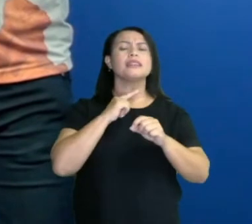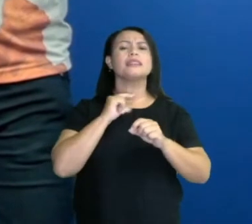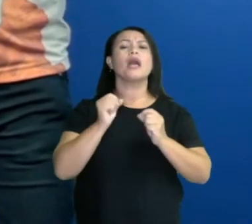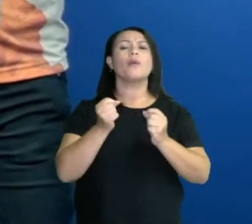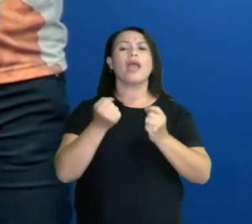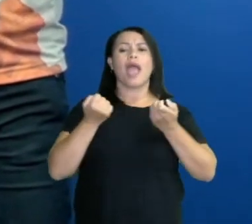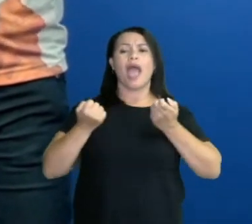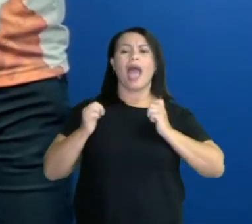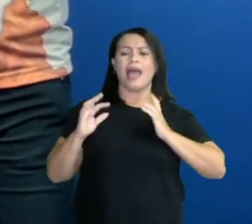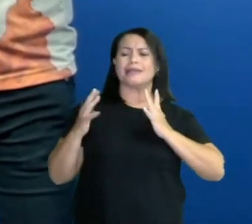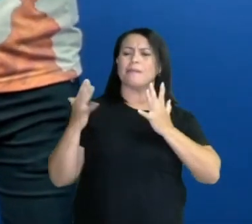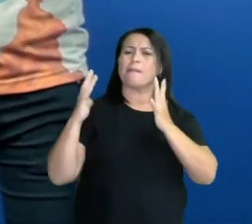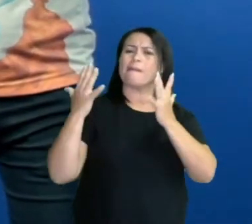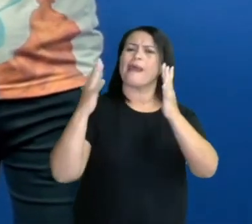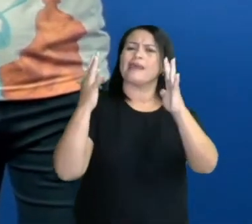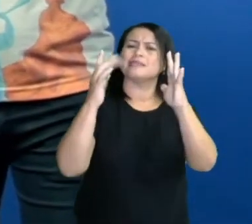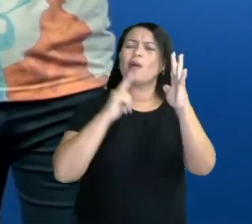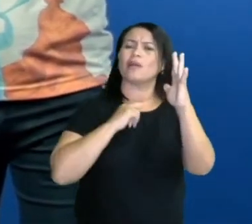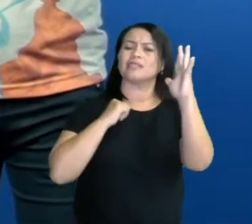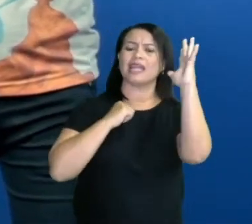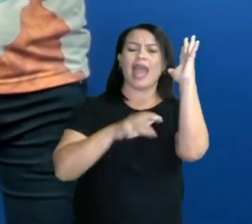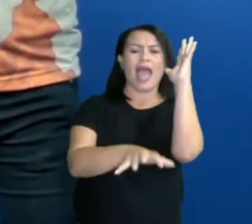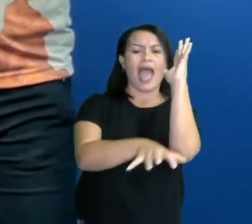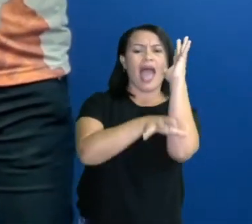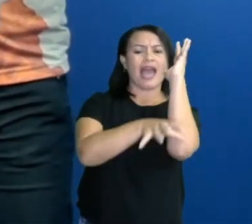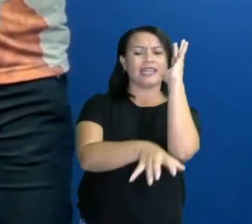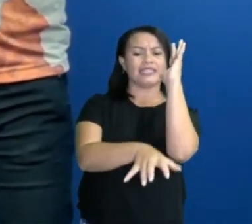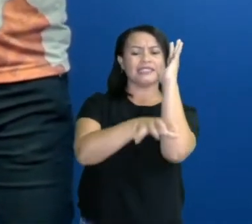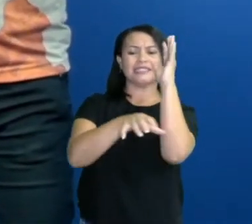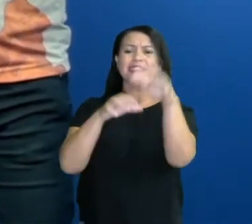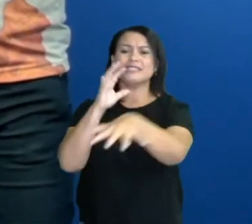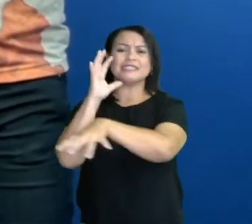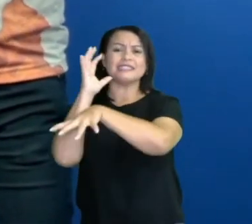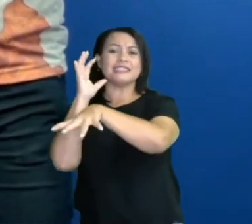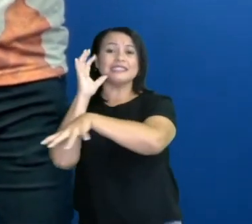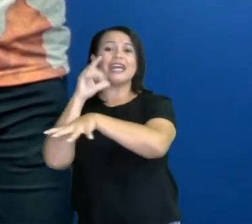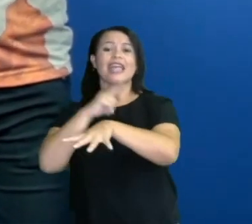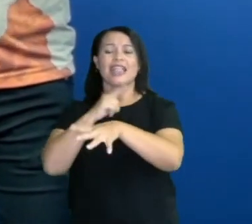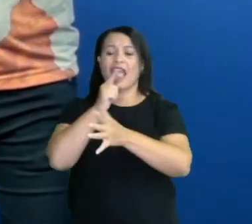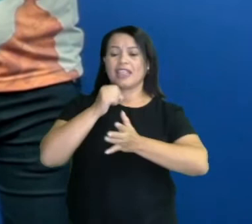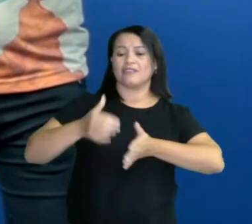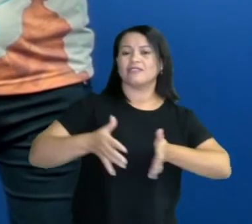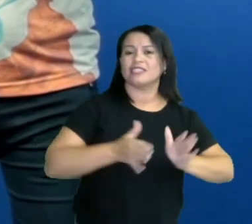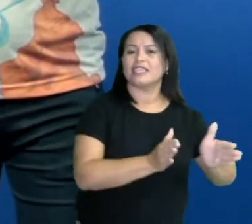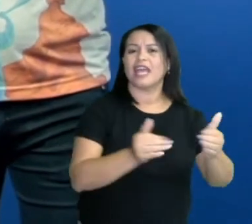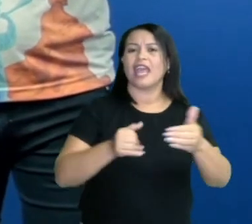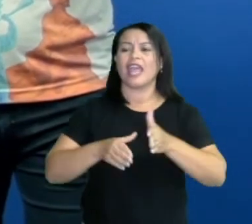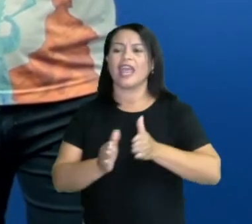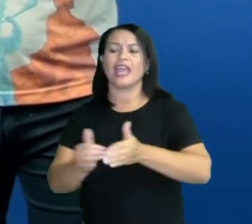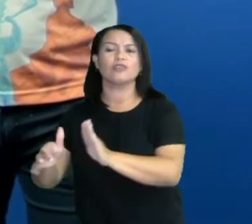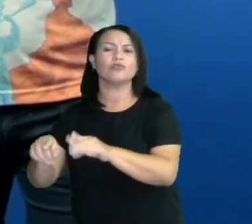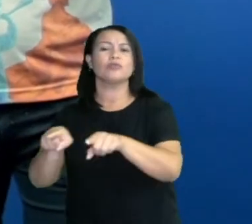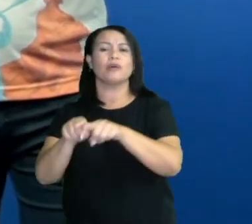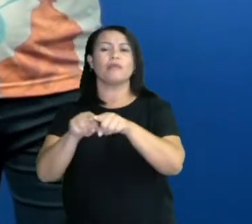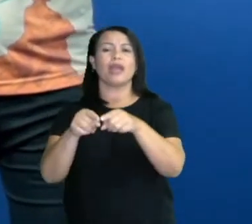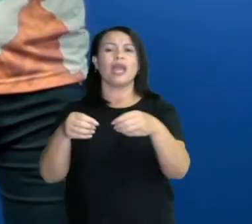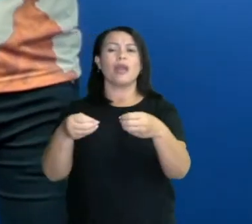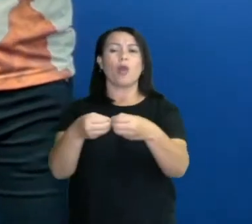São aquelas árvores com raízes aéreas que vivem na divisa entre os rios e os